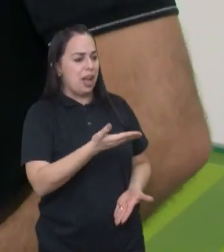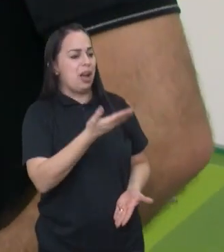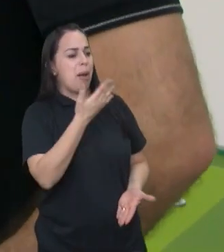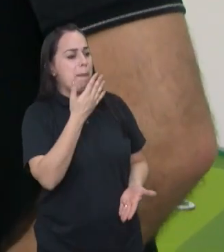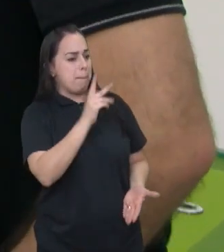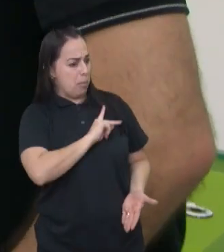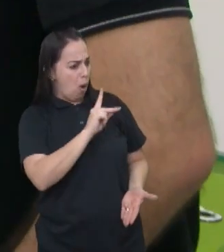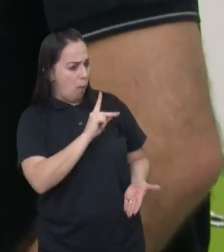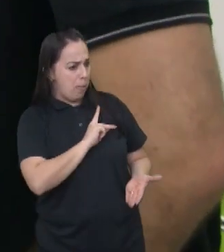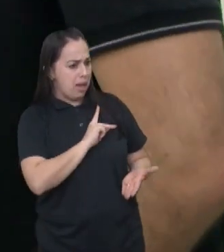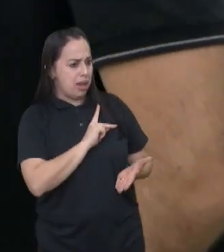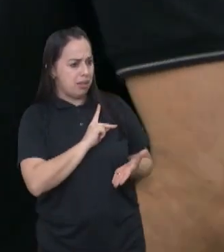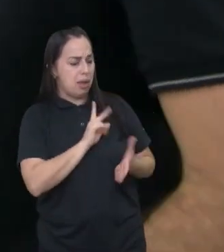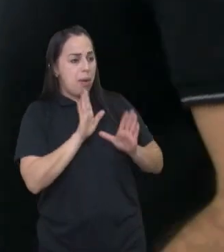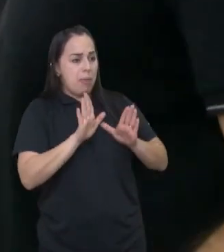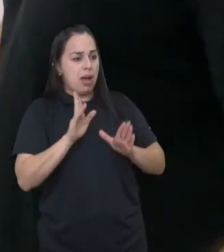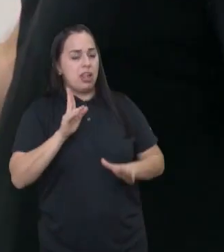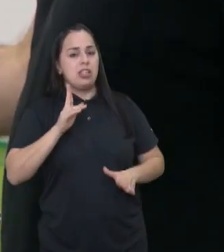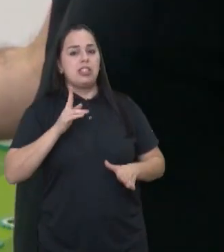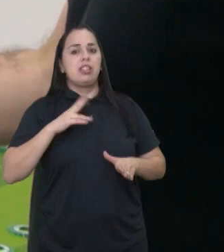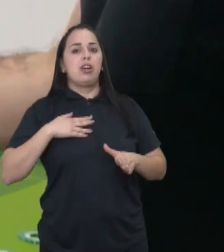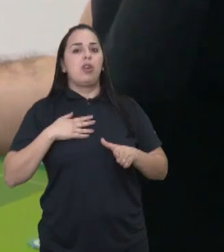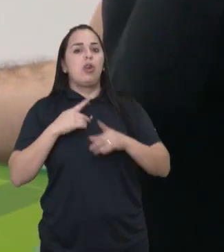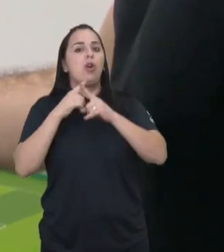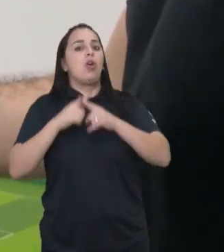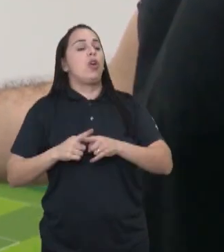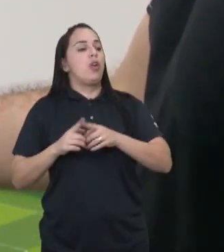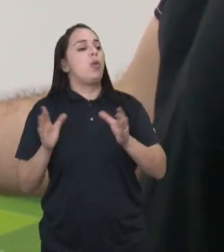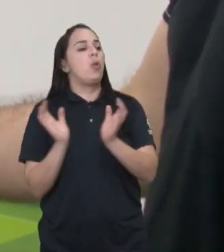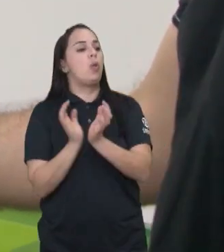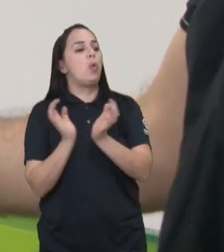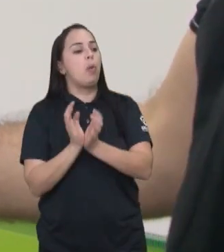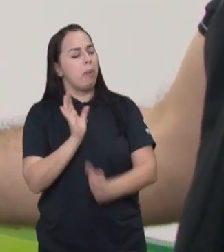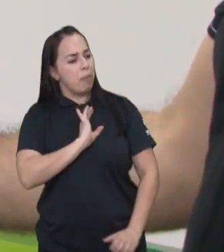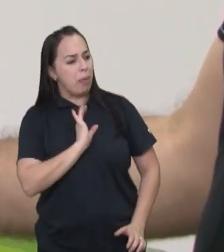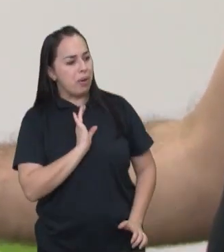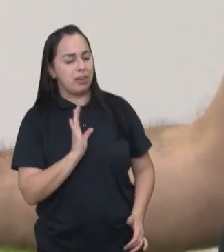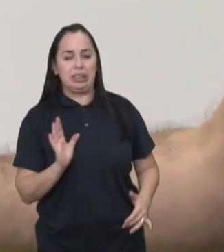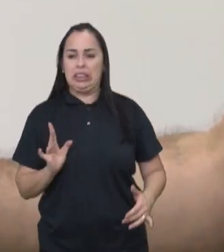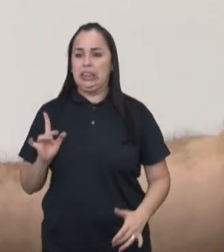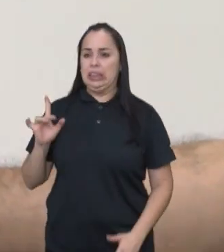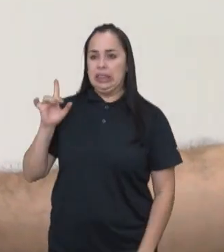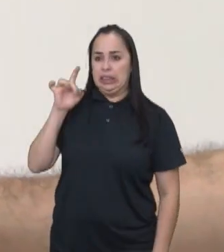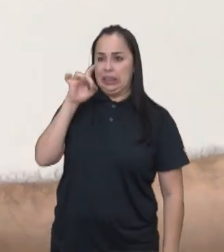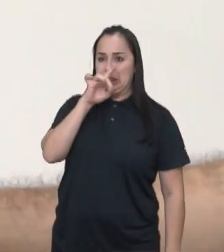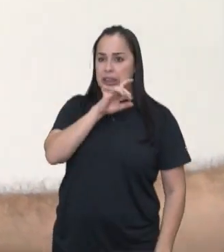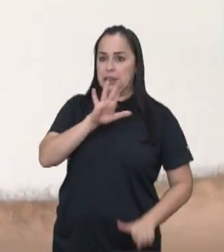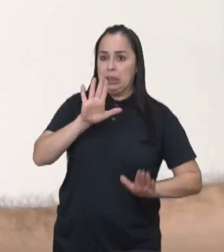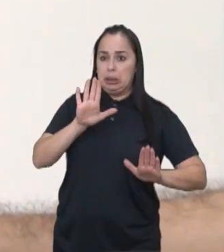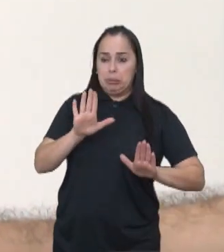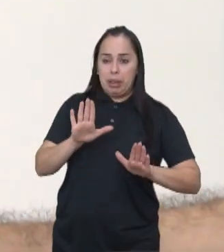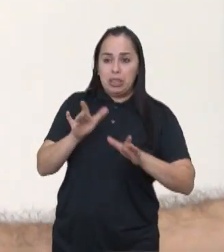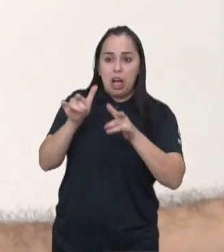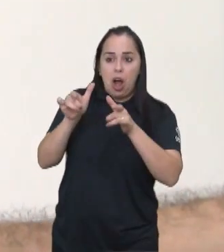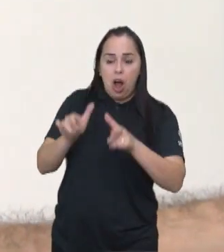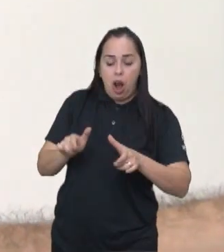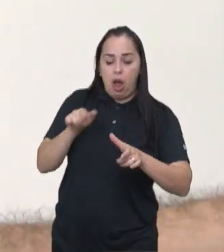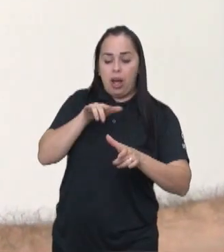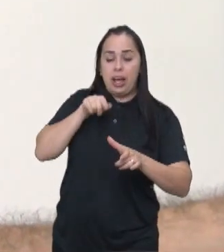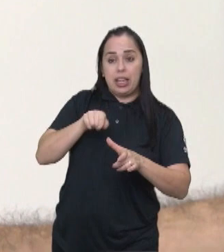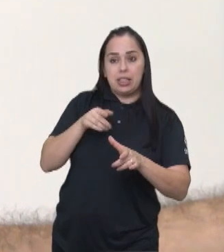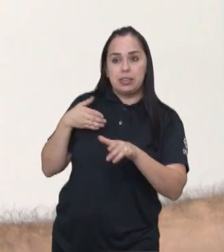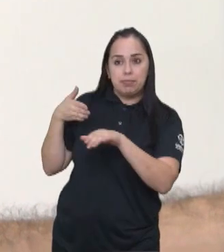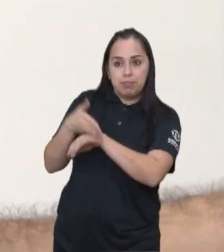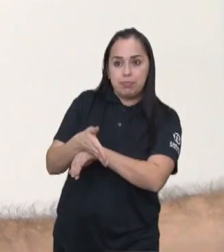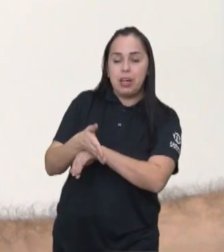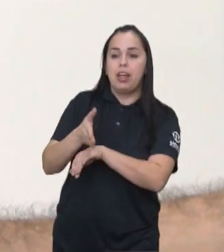vestir profissionalmente a camisa do Corinthians? Difícil, por causa do coração. mas um local onde eu